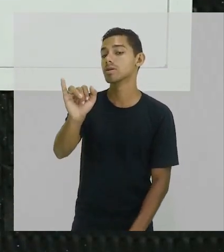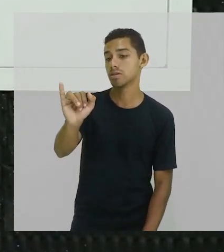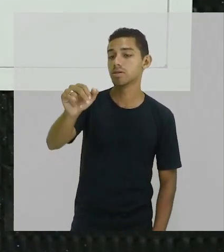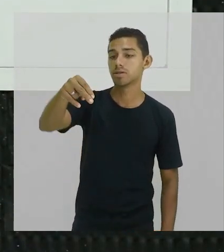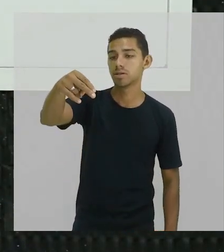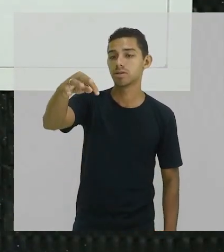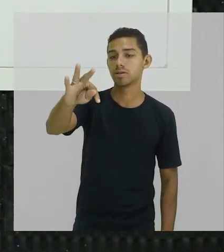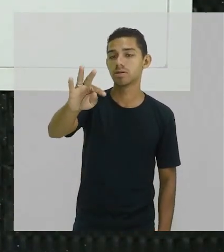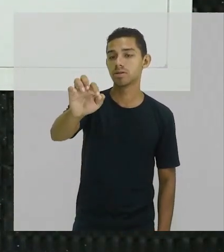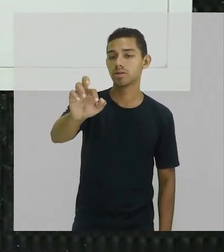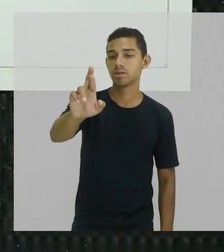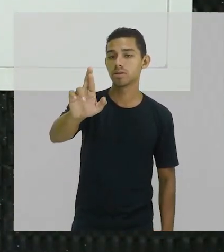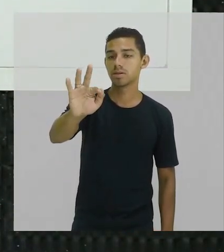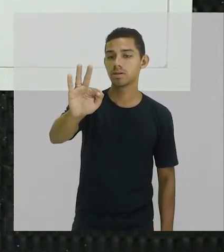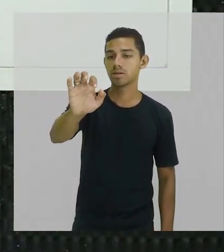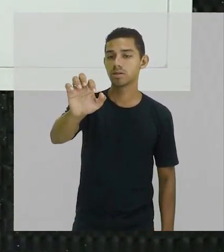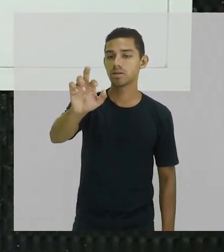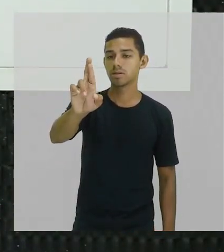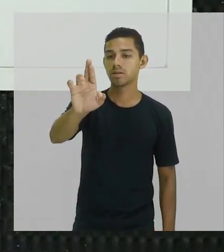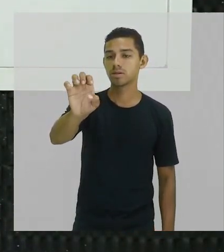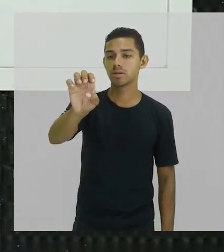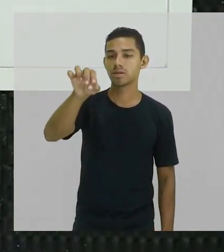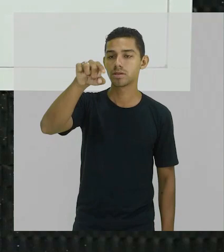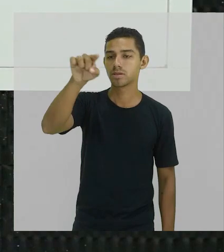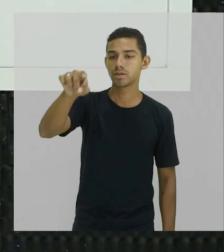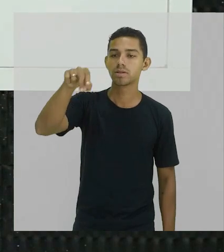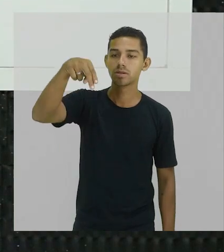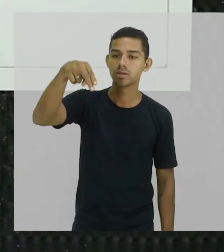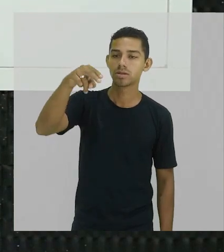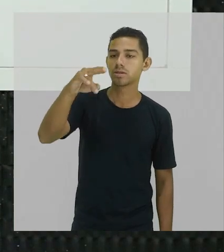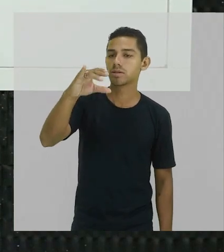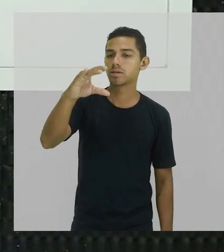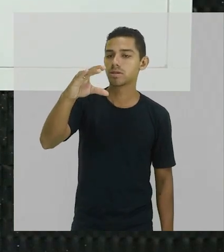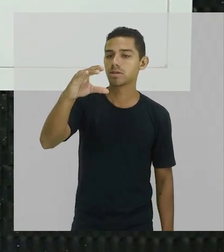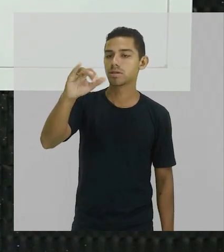pronto. Então, nós temos aqui, por exemplo,